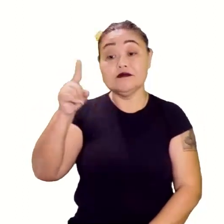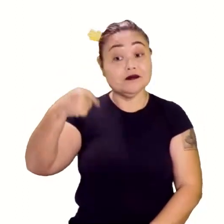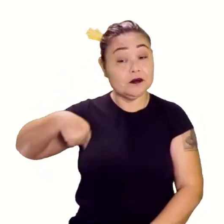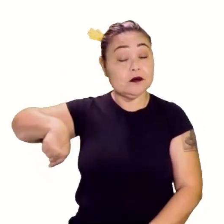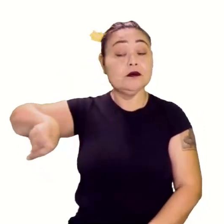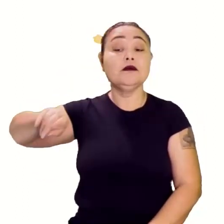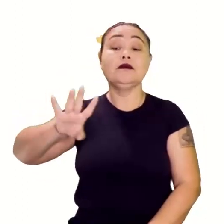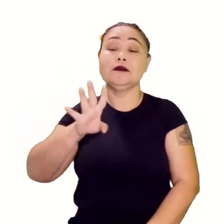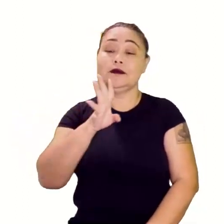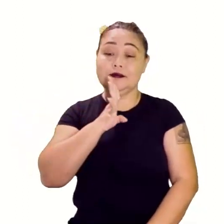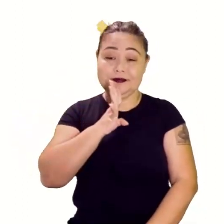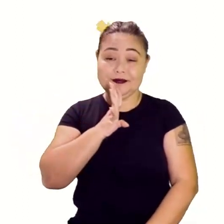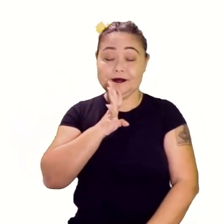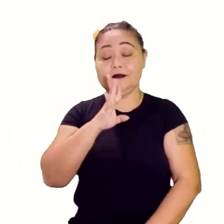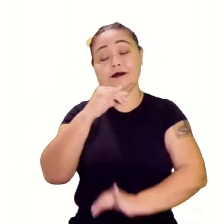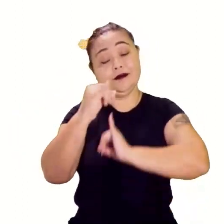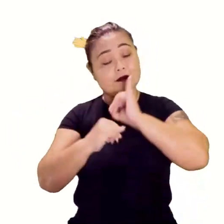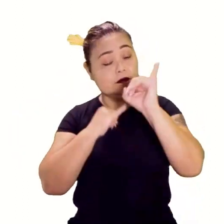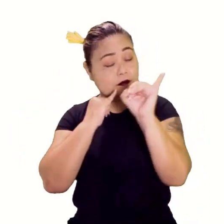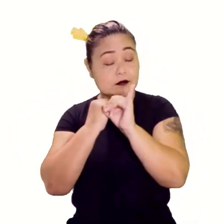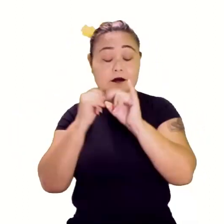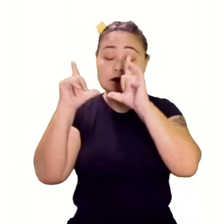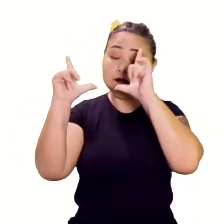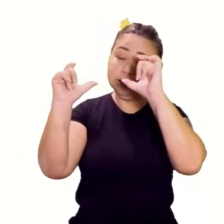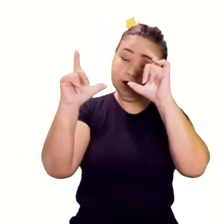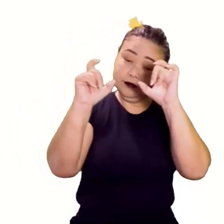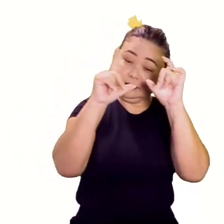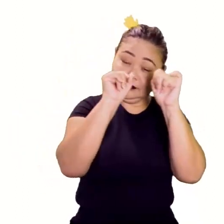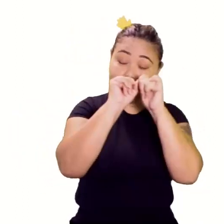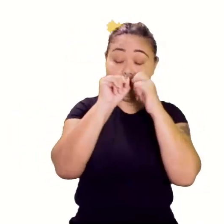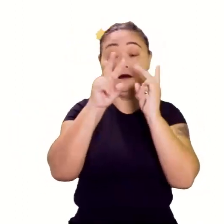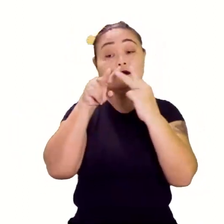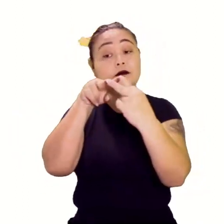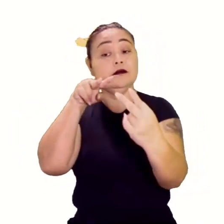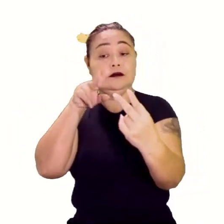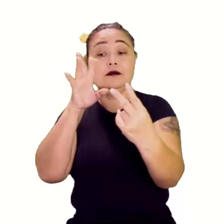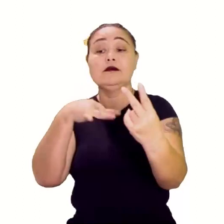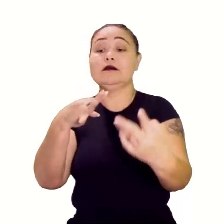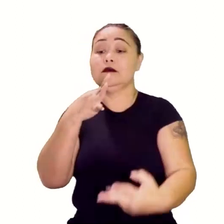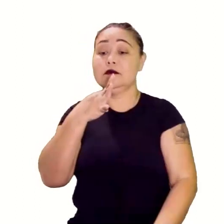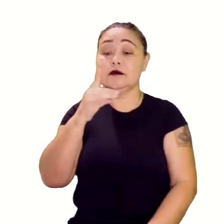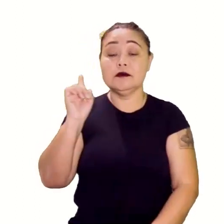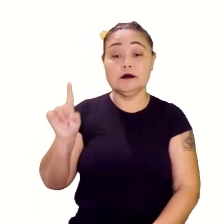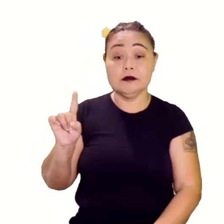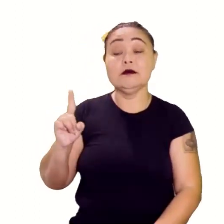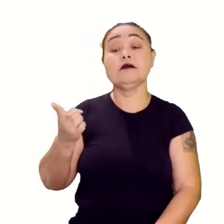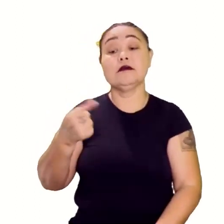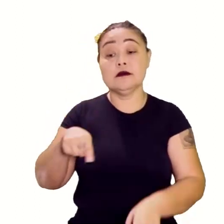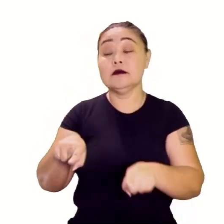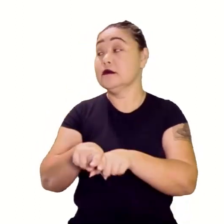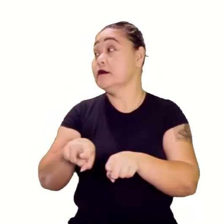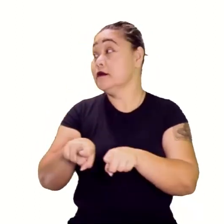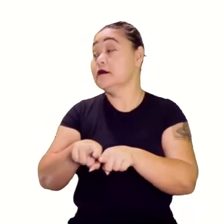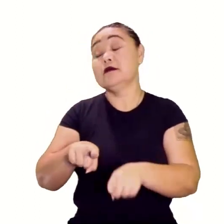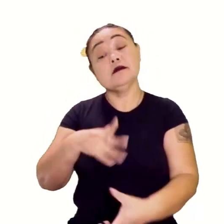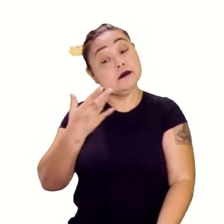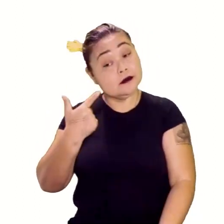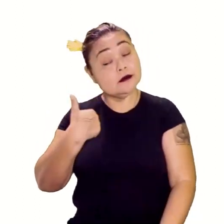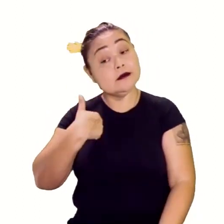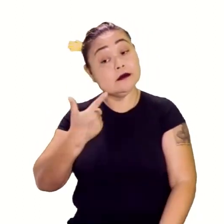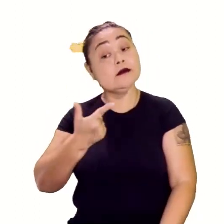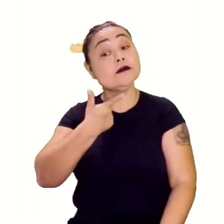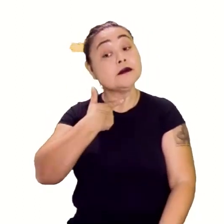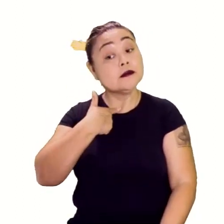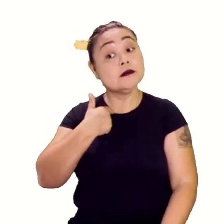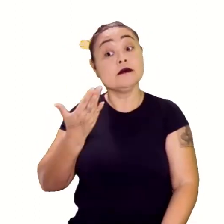todo mundo, pelo menos, né? Pela internet, por fotos, imagens, virtualmente, a gente conhece. Eu também confesso que tenho